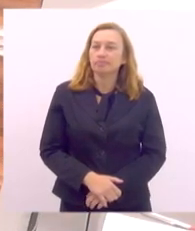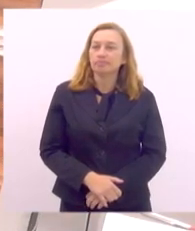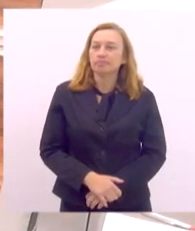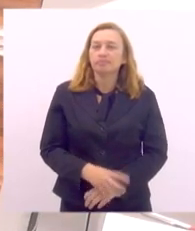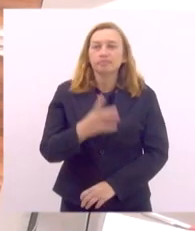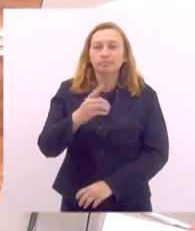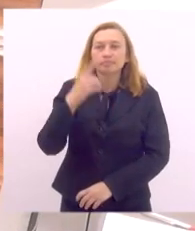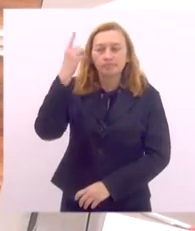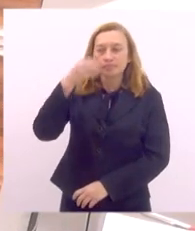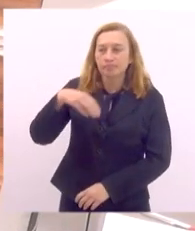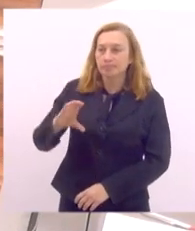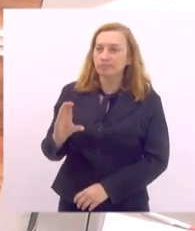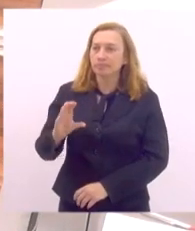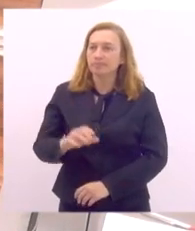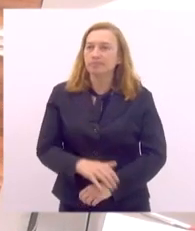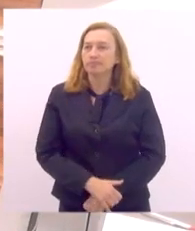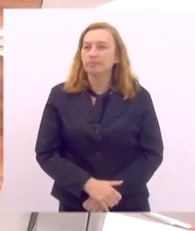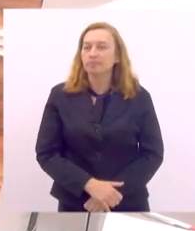Deputado Mink.